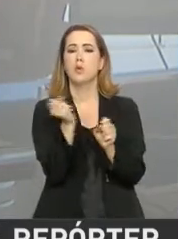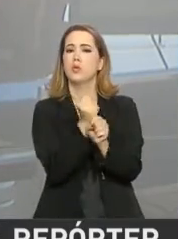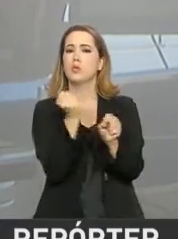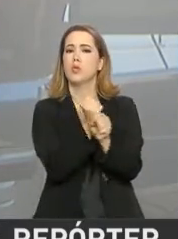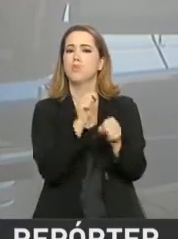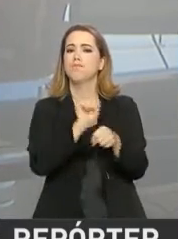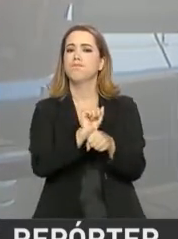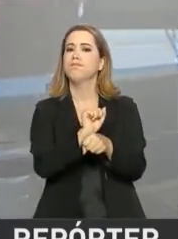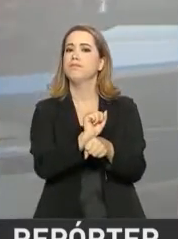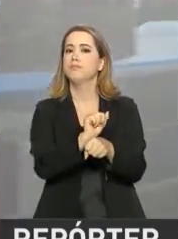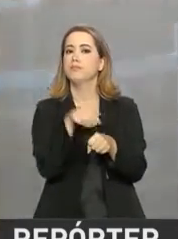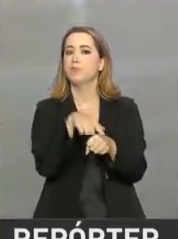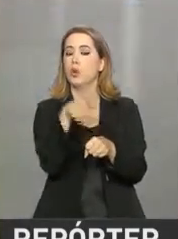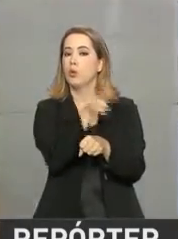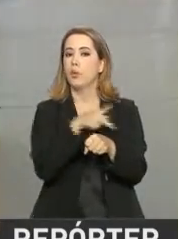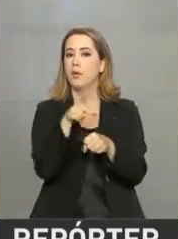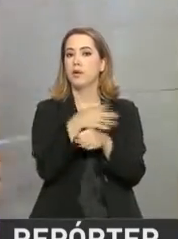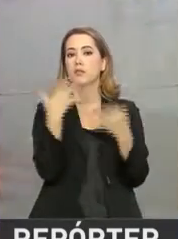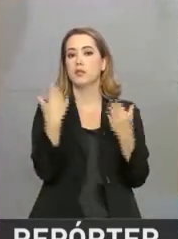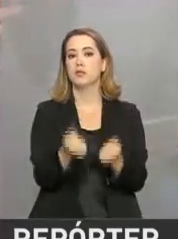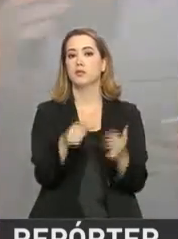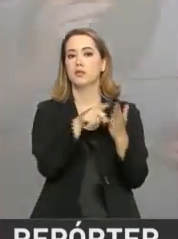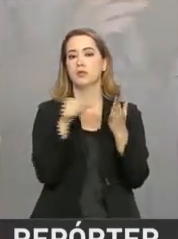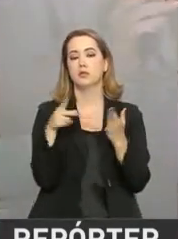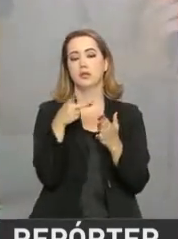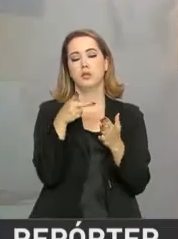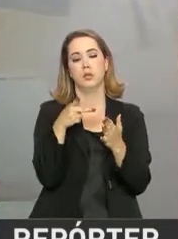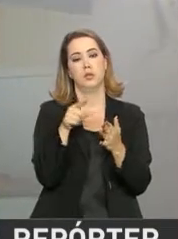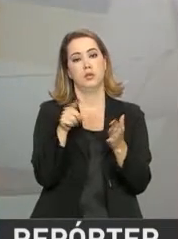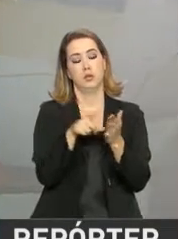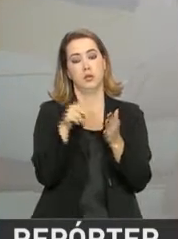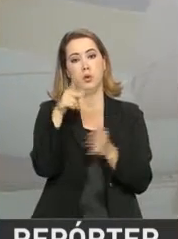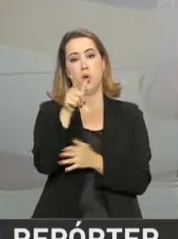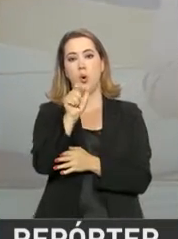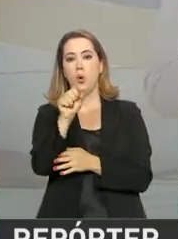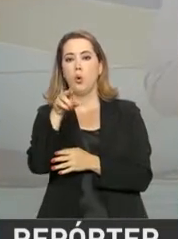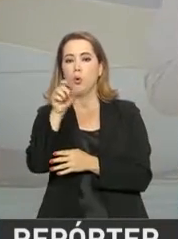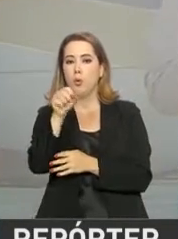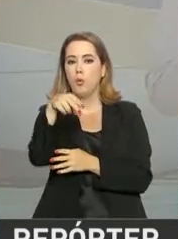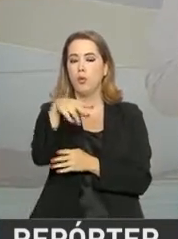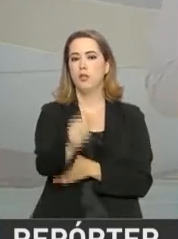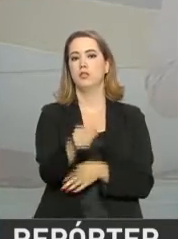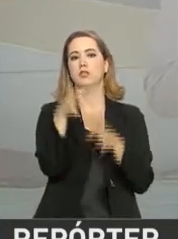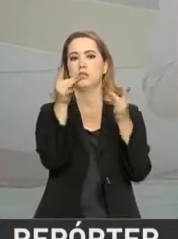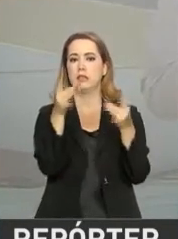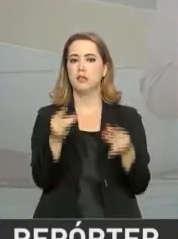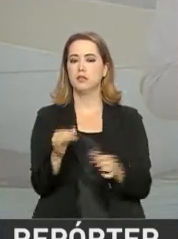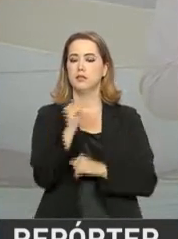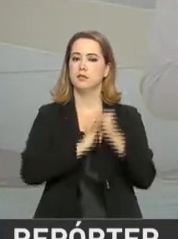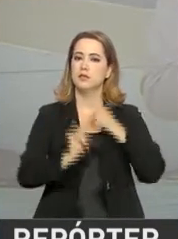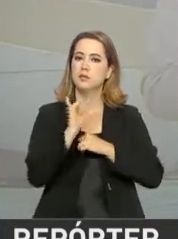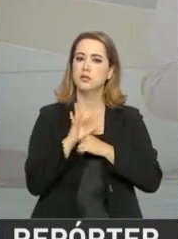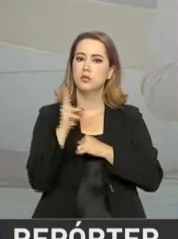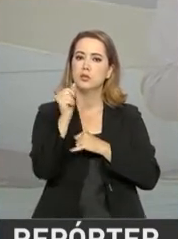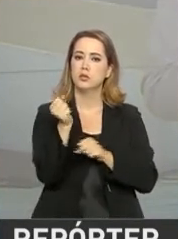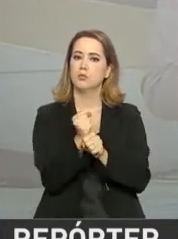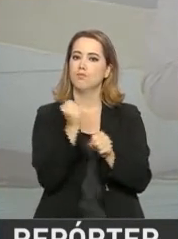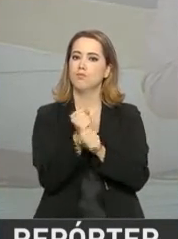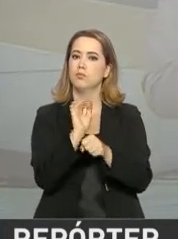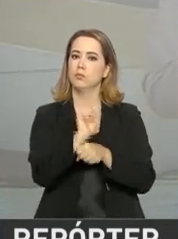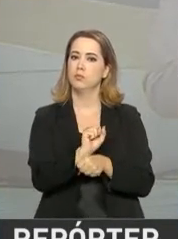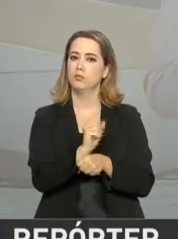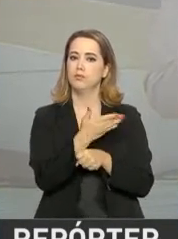no país então vamos ao vivo ao palácio do planalto com o repórter luana cara que já está aqui comigo na tela e tem as informações sobre esse assunto pra gente